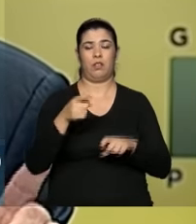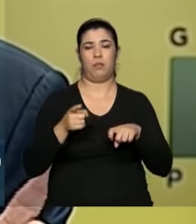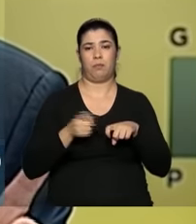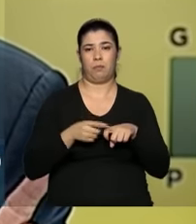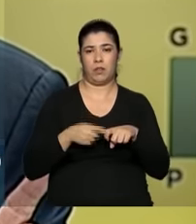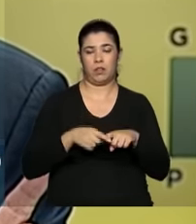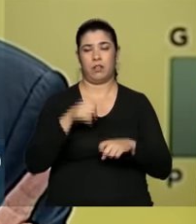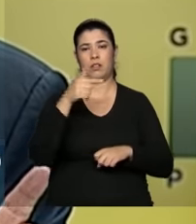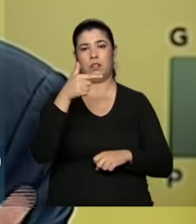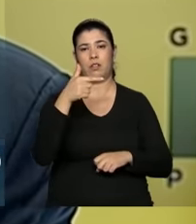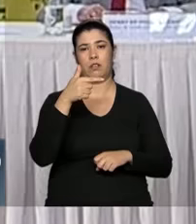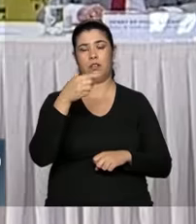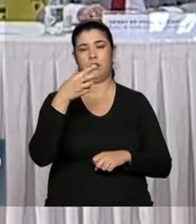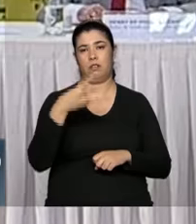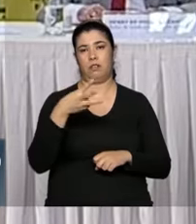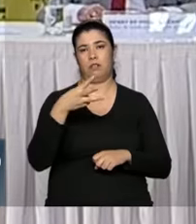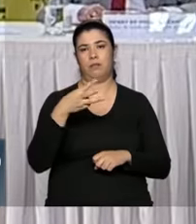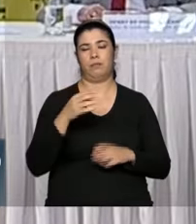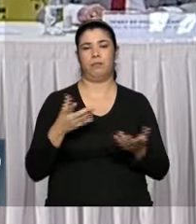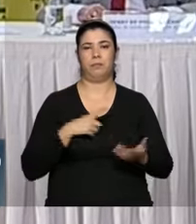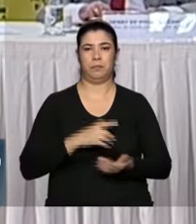Médicos, vaga é